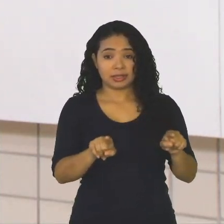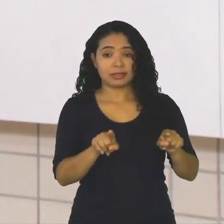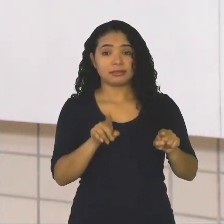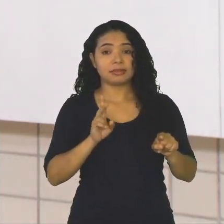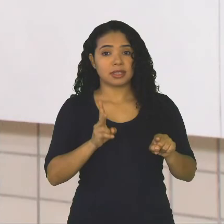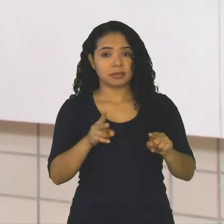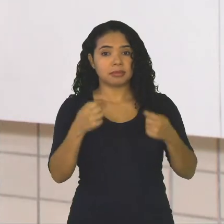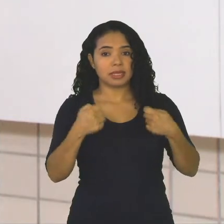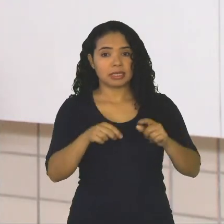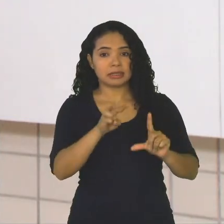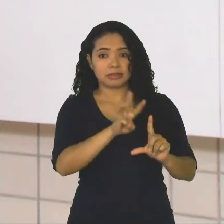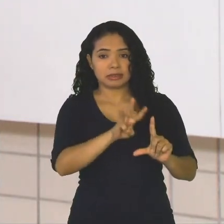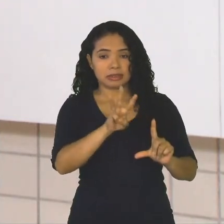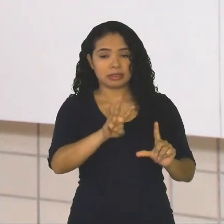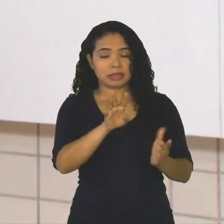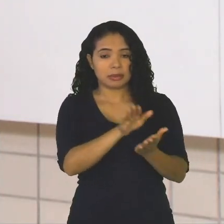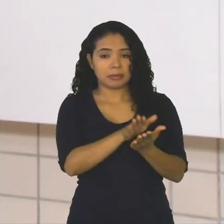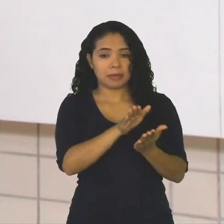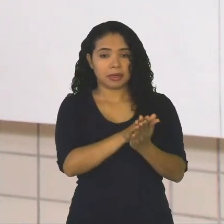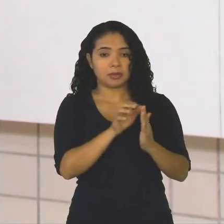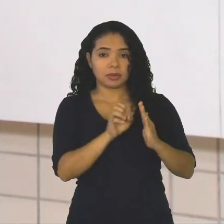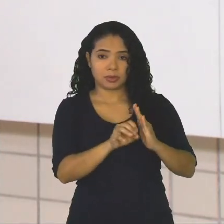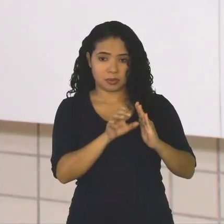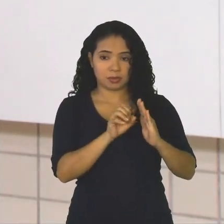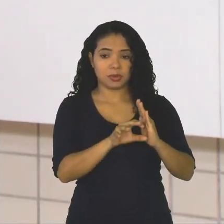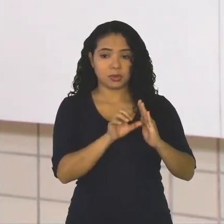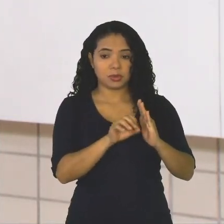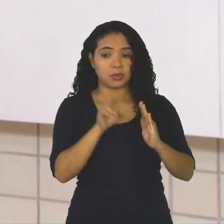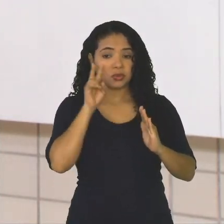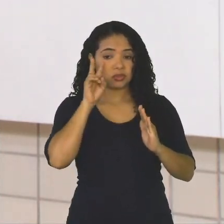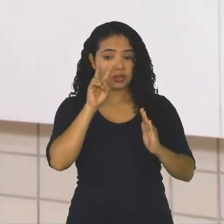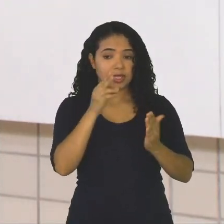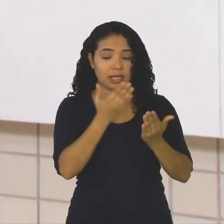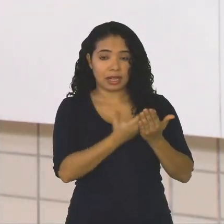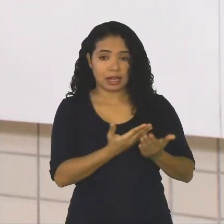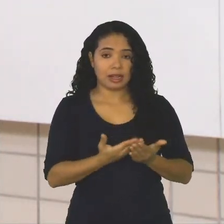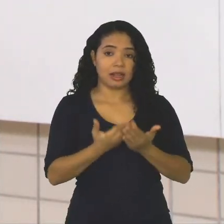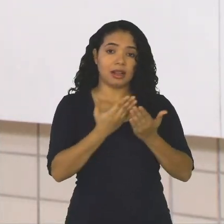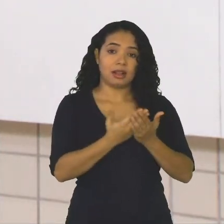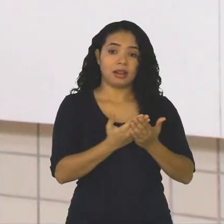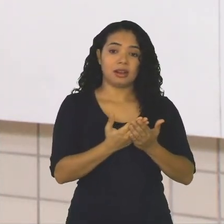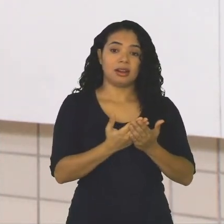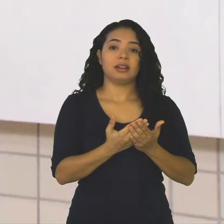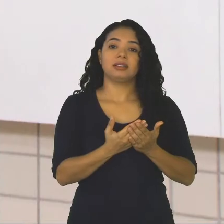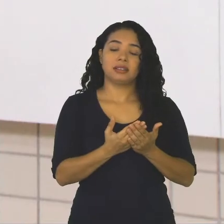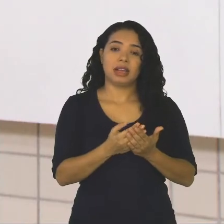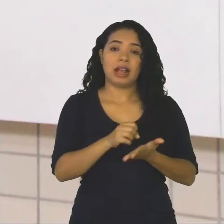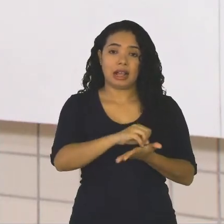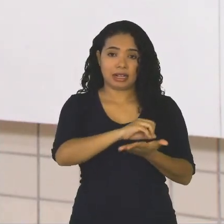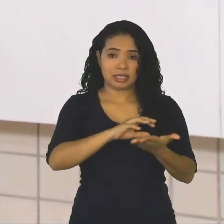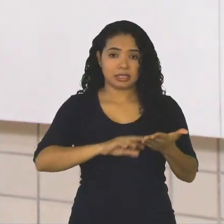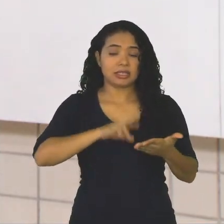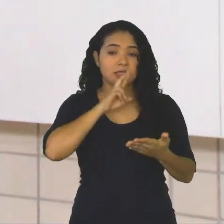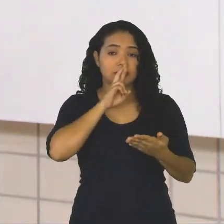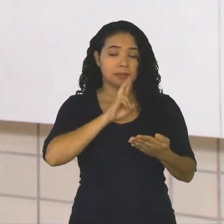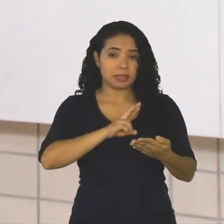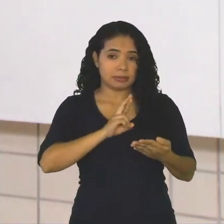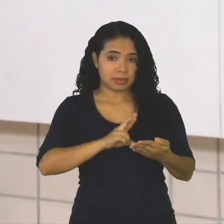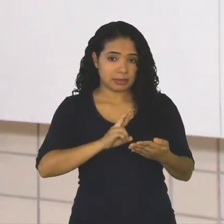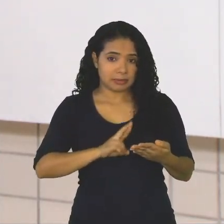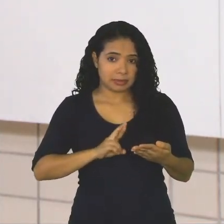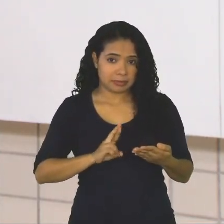a plataforma Palmas Homeschool para assistir às nossas aulas, executar as atividades que lá